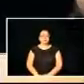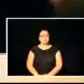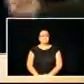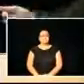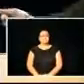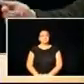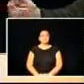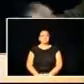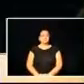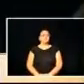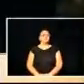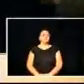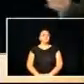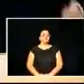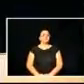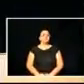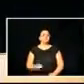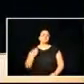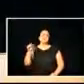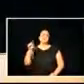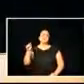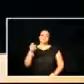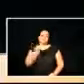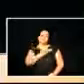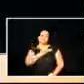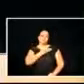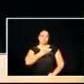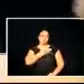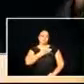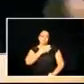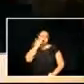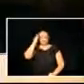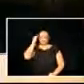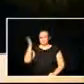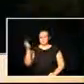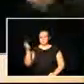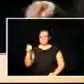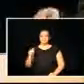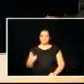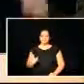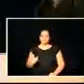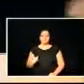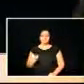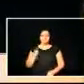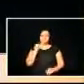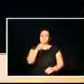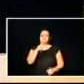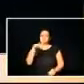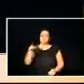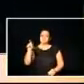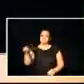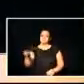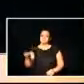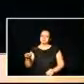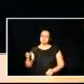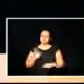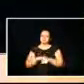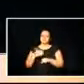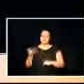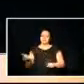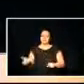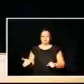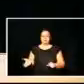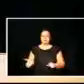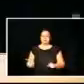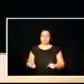promove porque foi amigo, porque pediu voto, porque fez campanha, e traz de fora da máquina pública. Aí é o caso aqui,